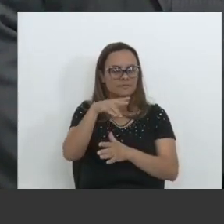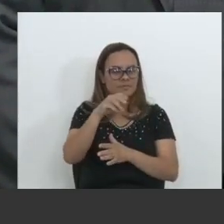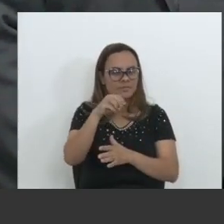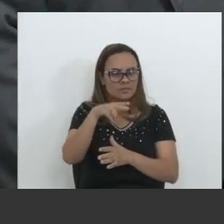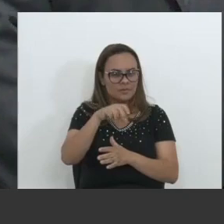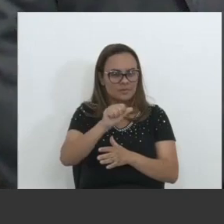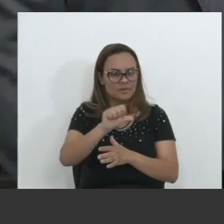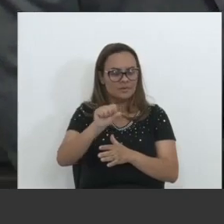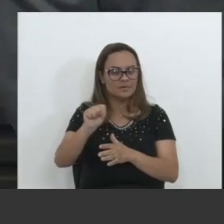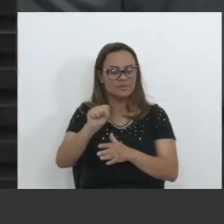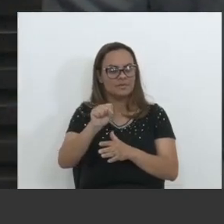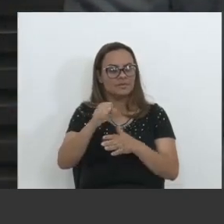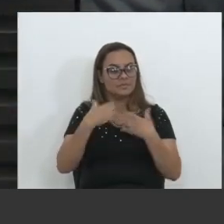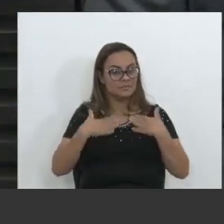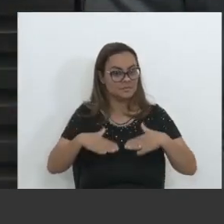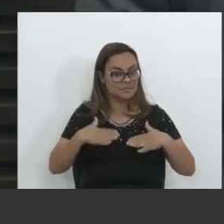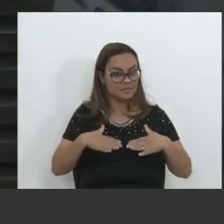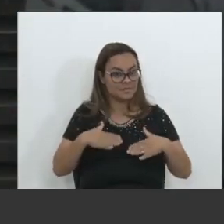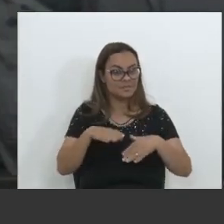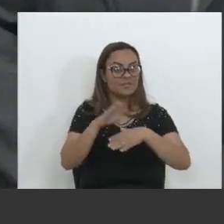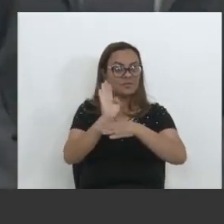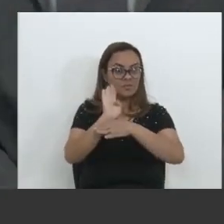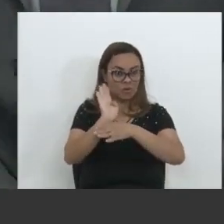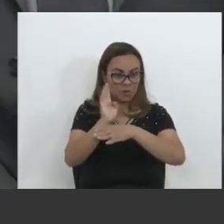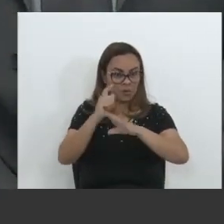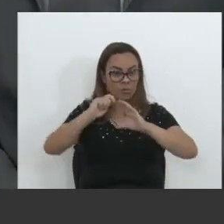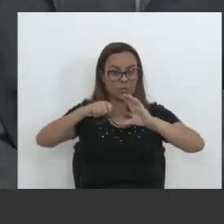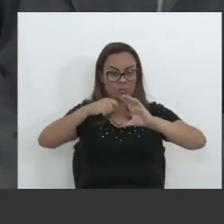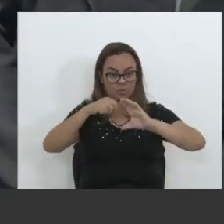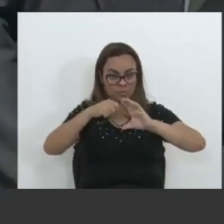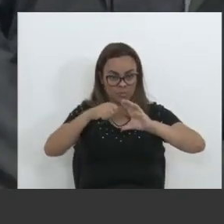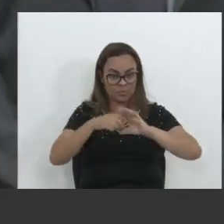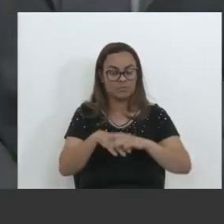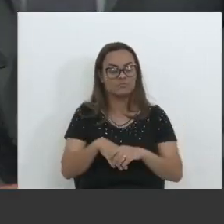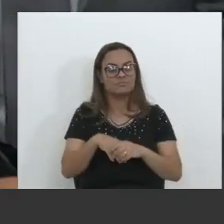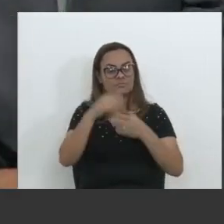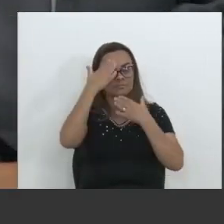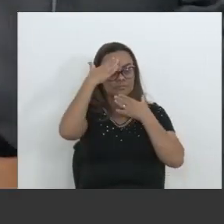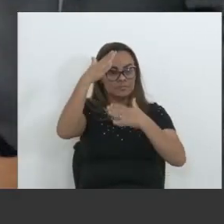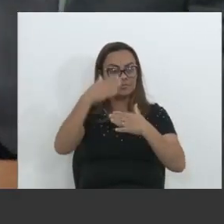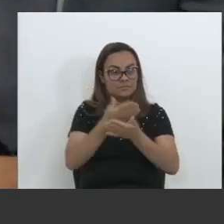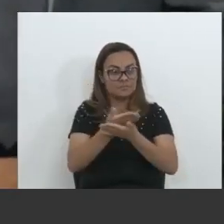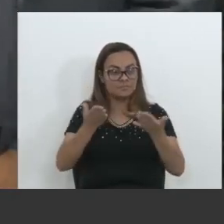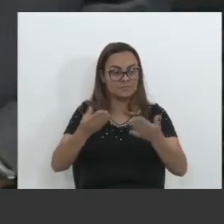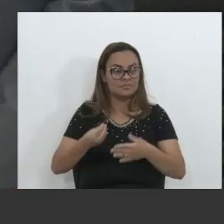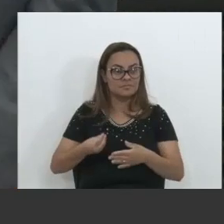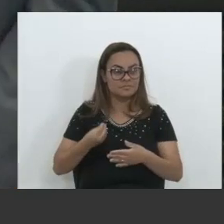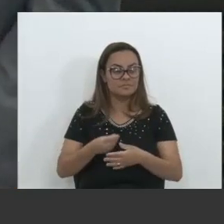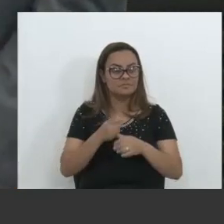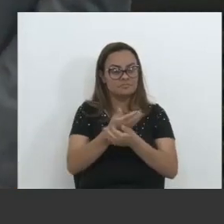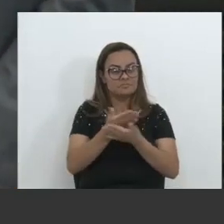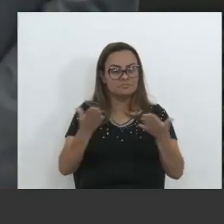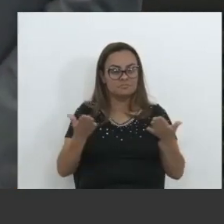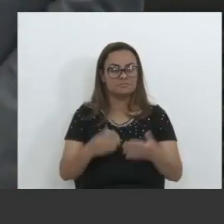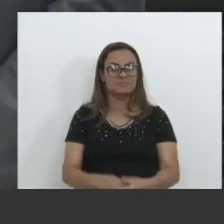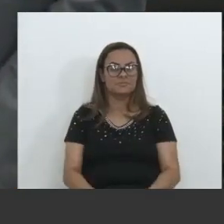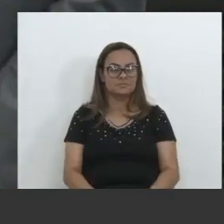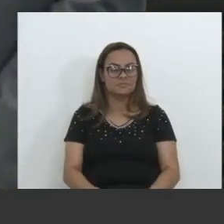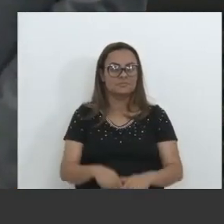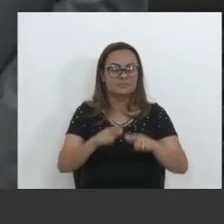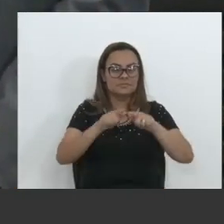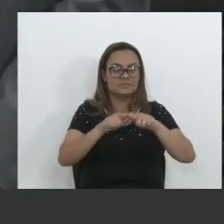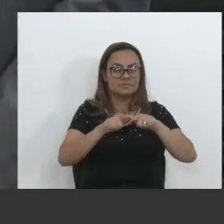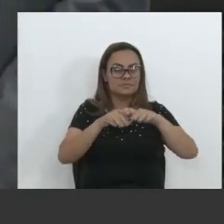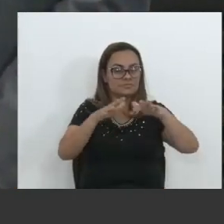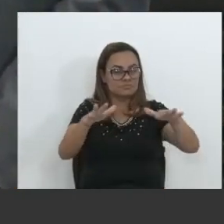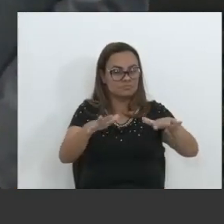sair satisfeitos quando assistir agradecer a presença de vocês e falar para vocês Guarulhos